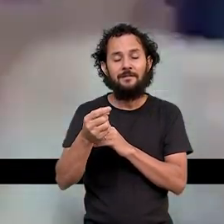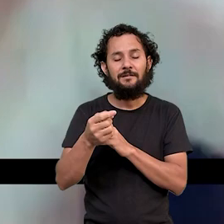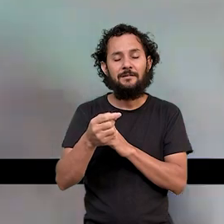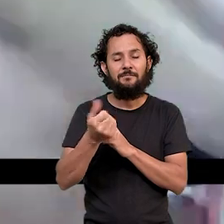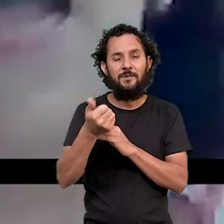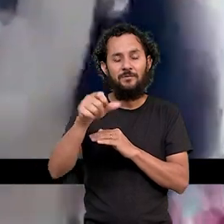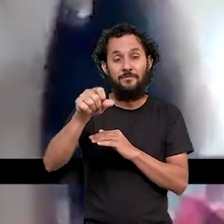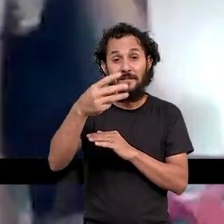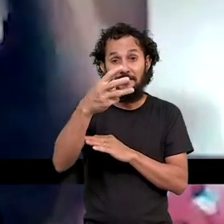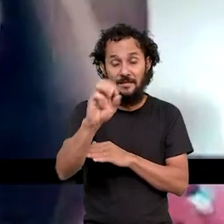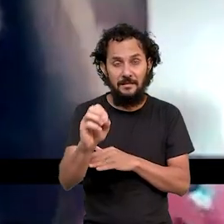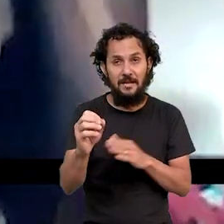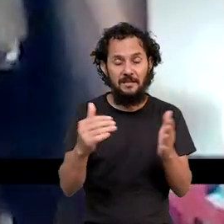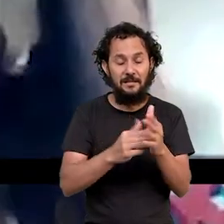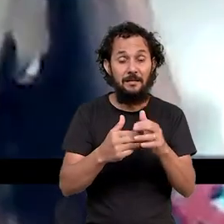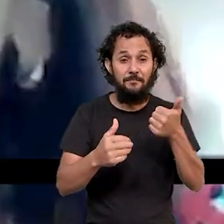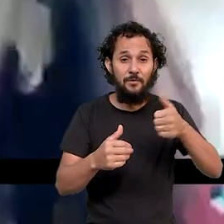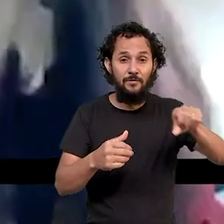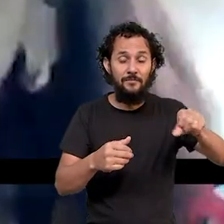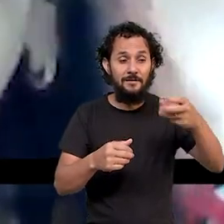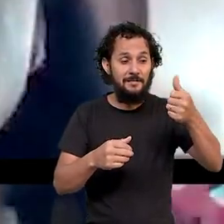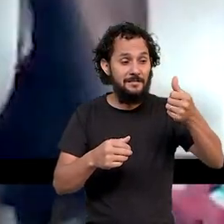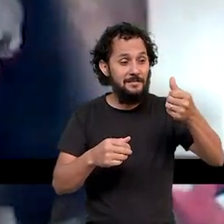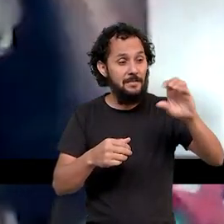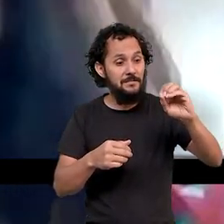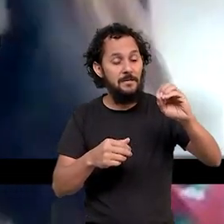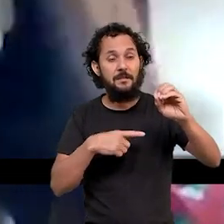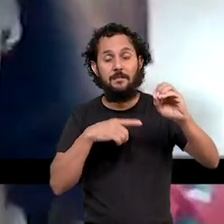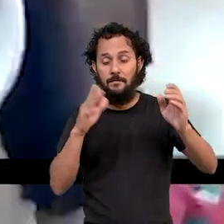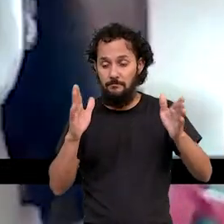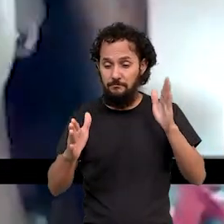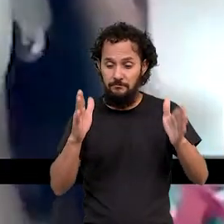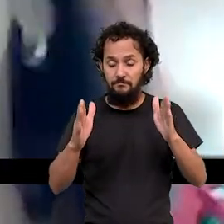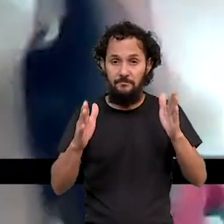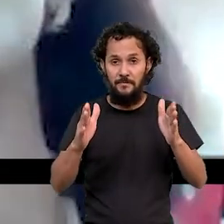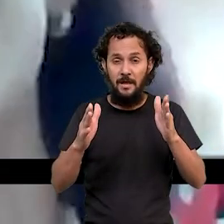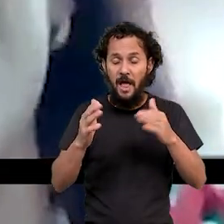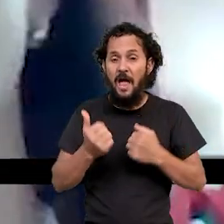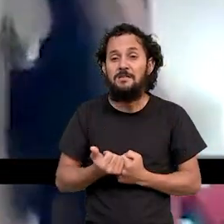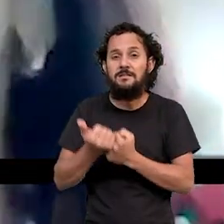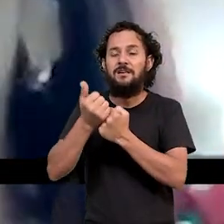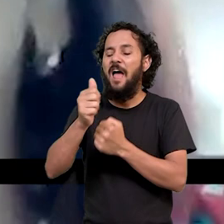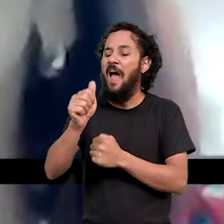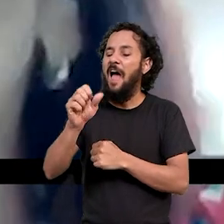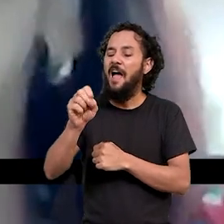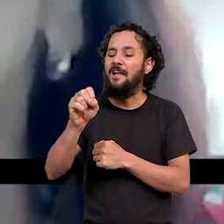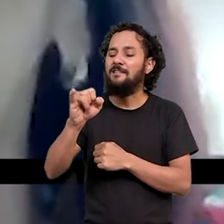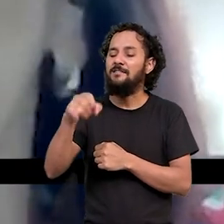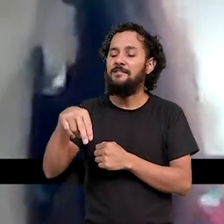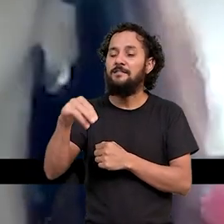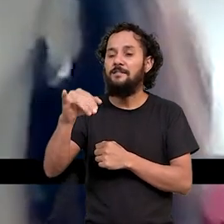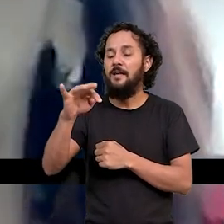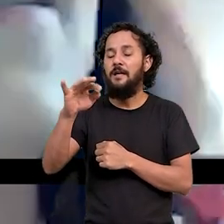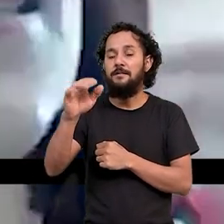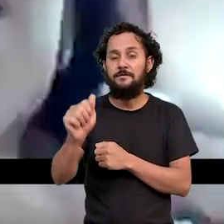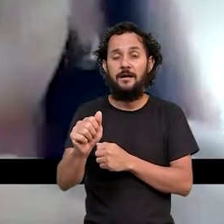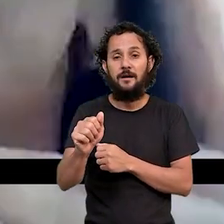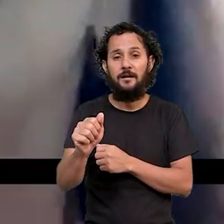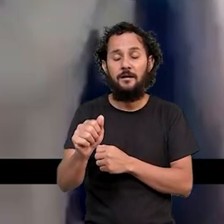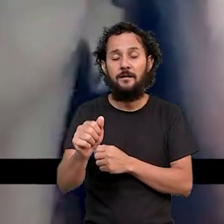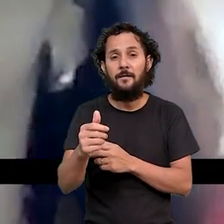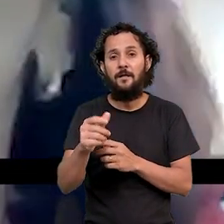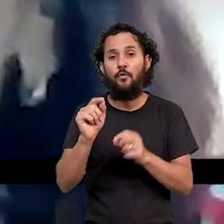na década de 30, a década de 60, nós vamos ter aí uma marca da assistência, até início dos anos 70, a marca